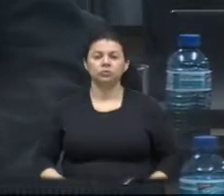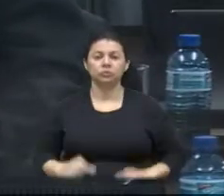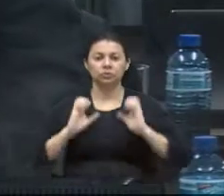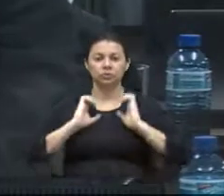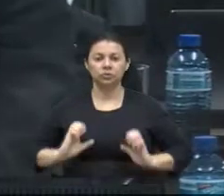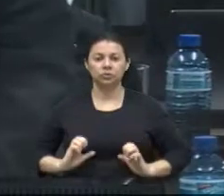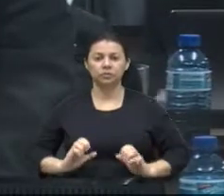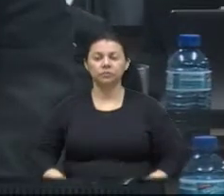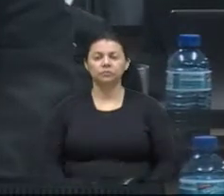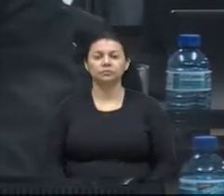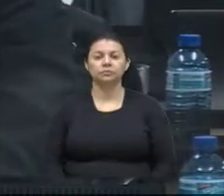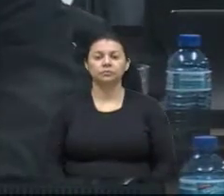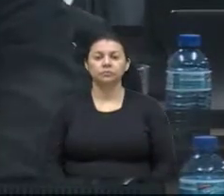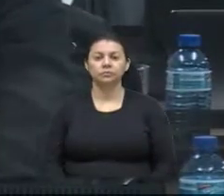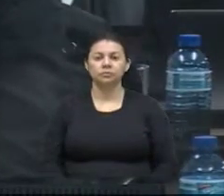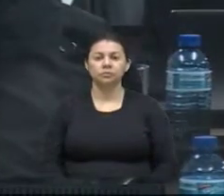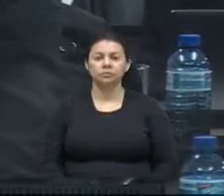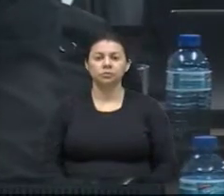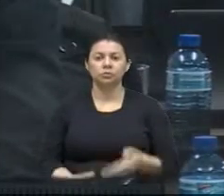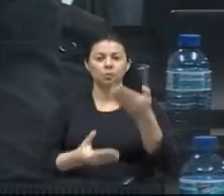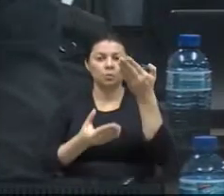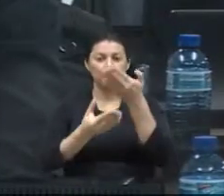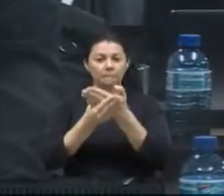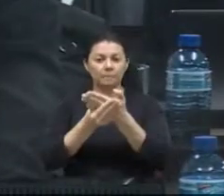a esse processo